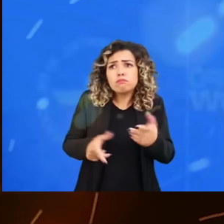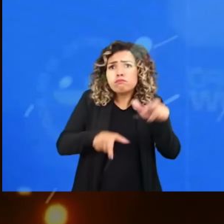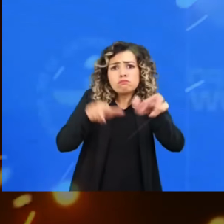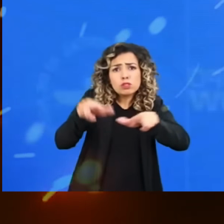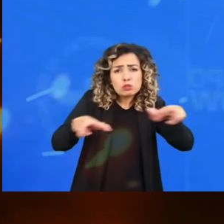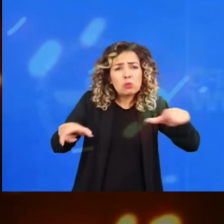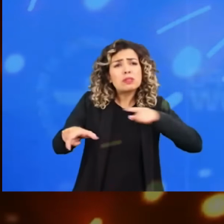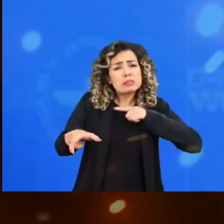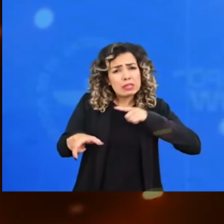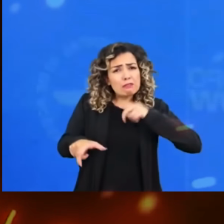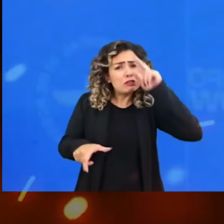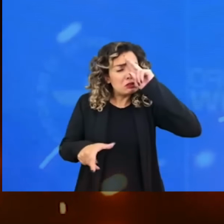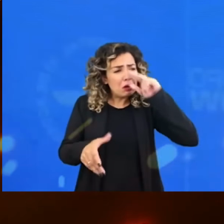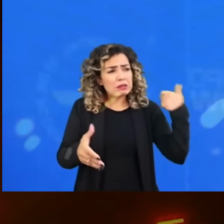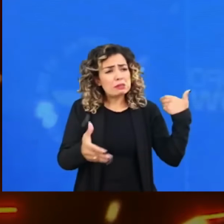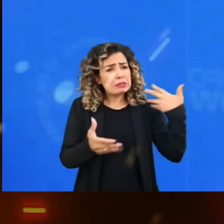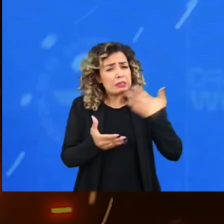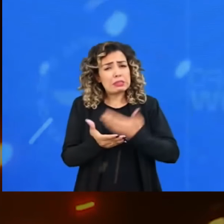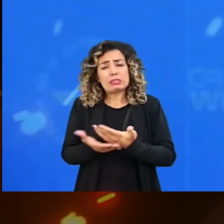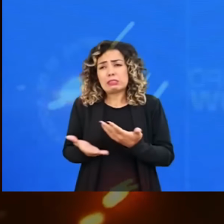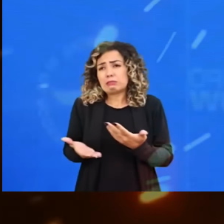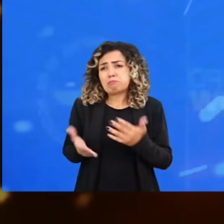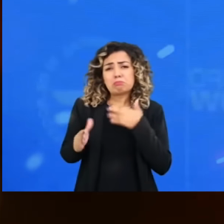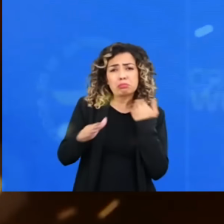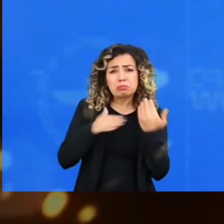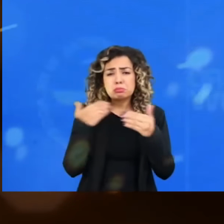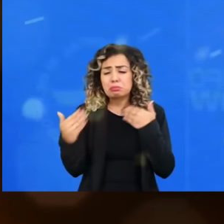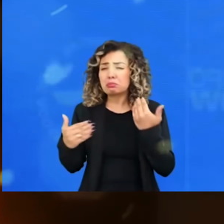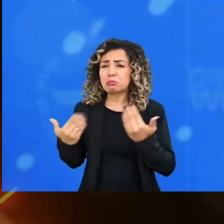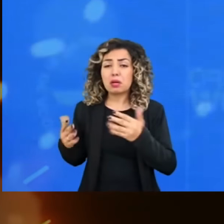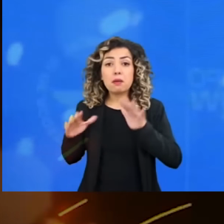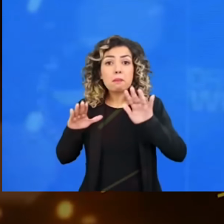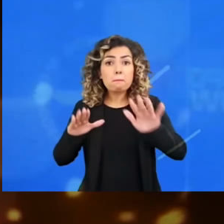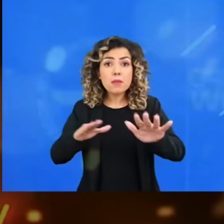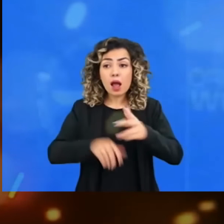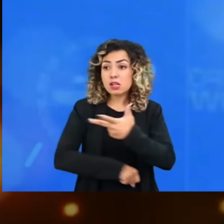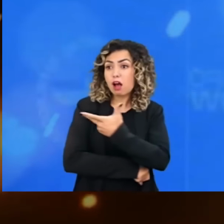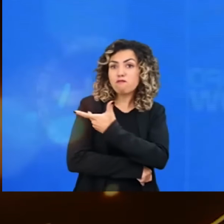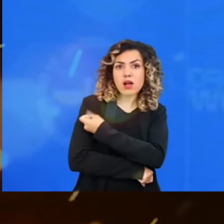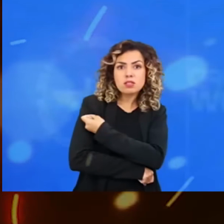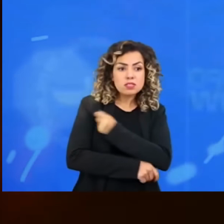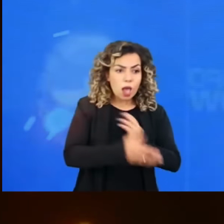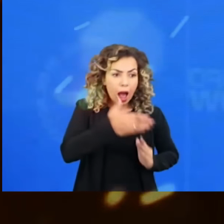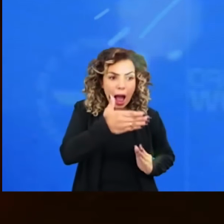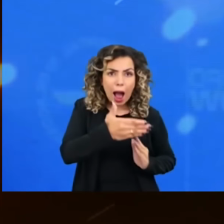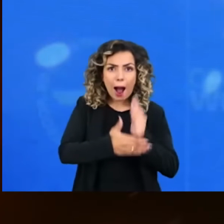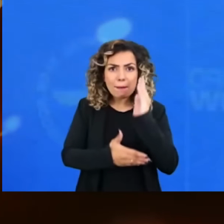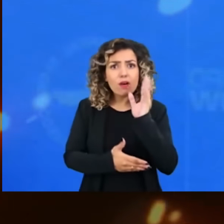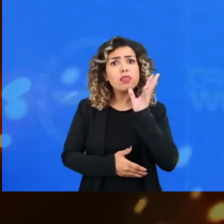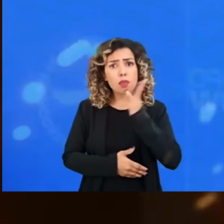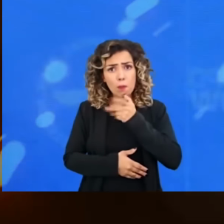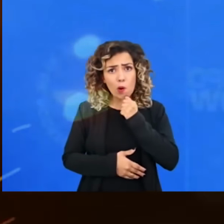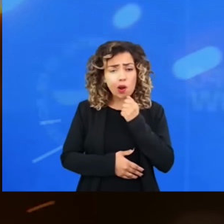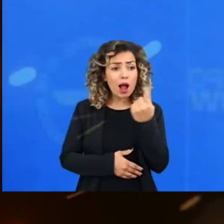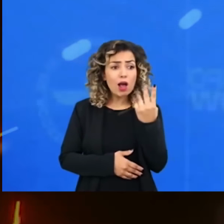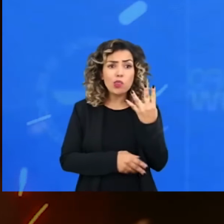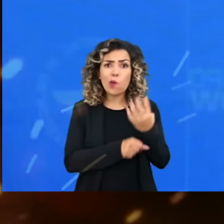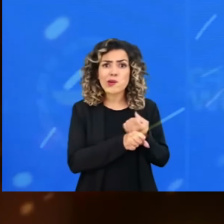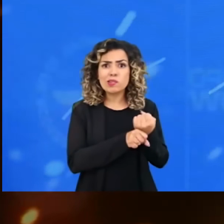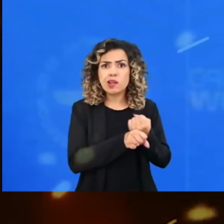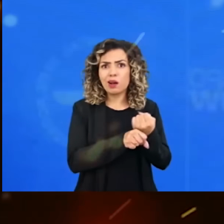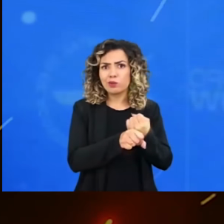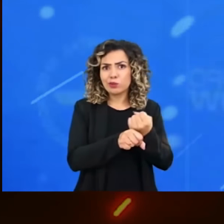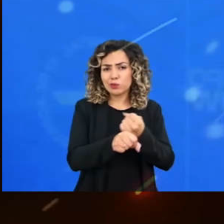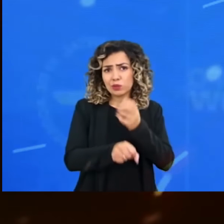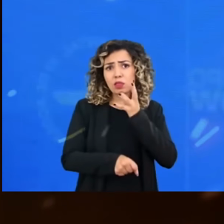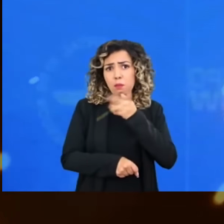do assunto e ouve só uma notícia para validar uma vacina leva 14 anos e a gente imunizou um rebanho mundial em poucas